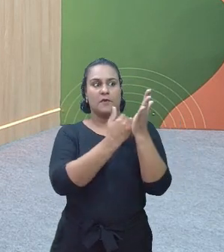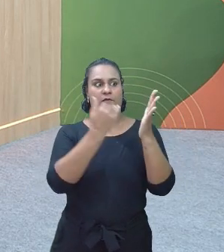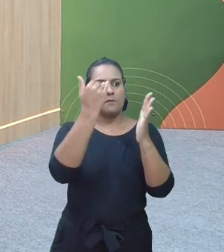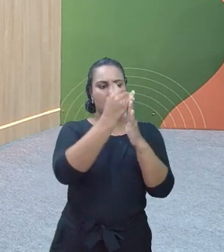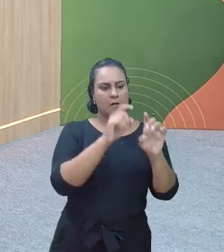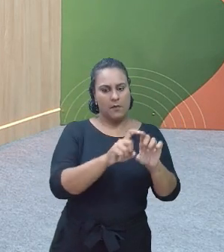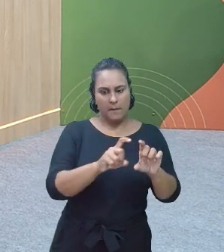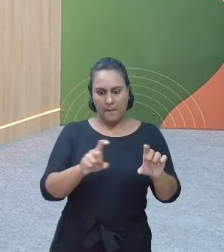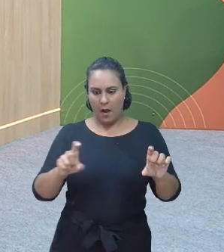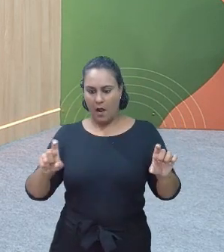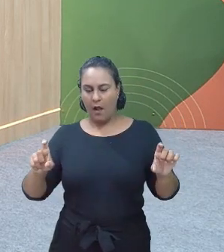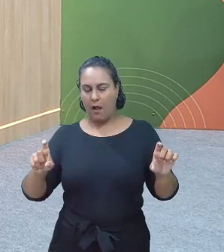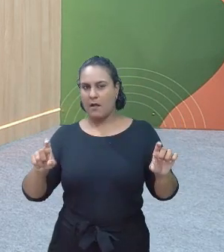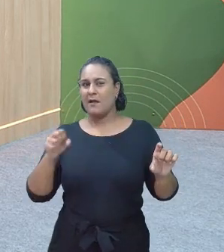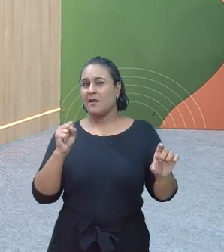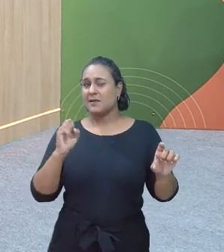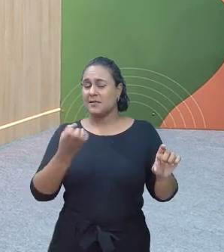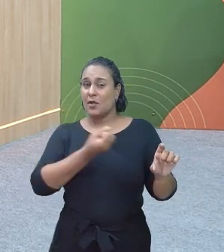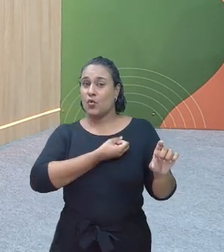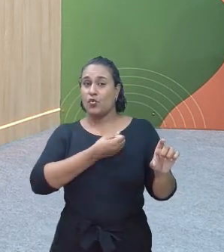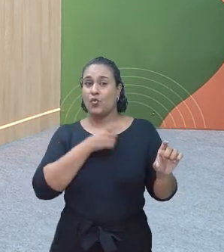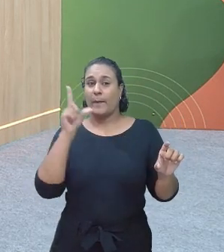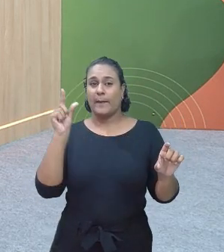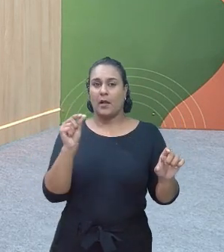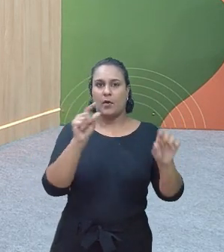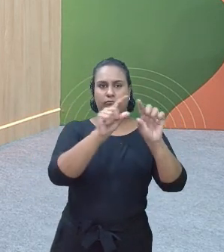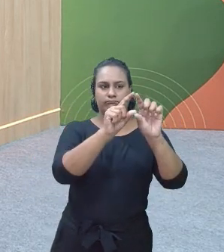barra vai ficar menor se o número for pequeno.